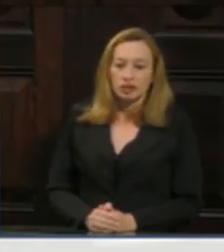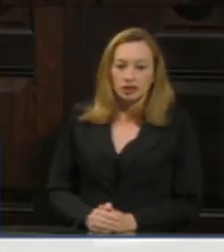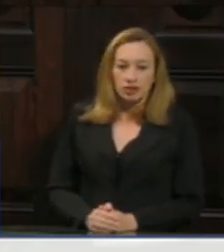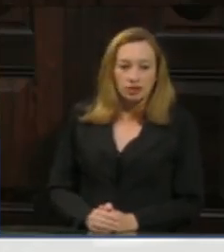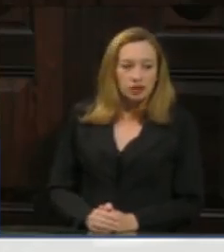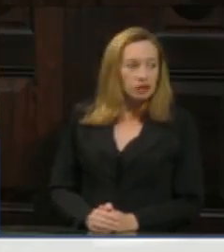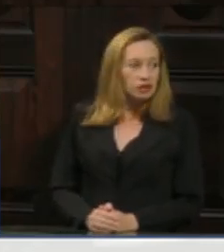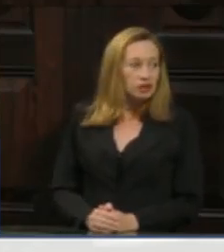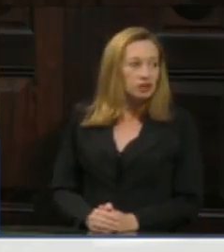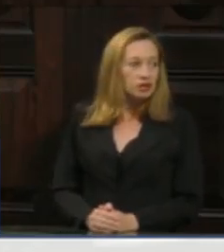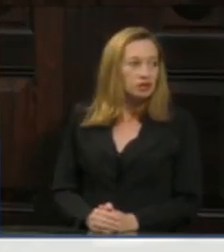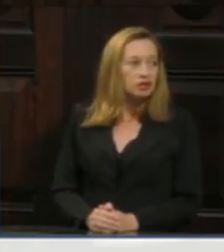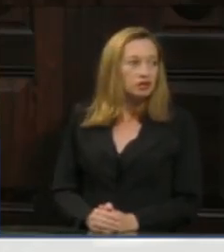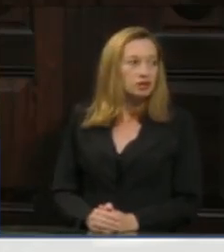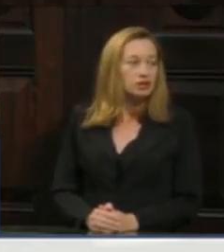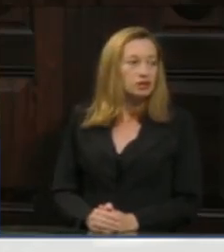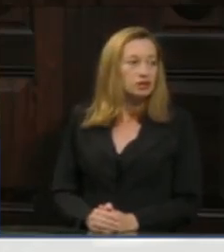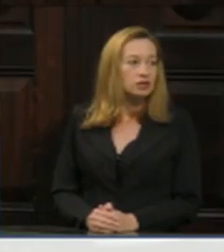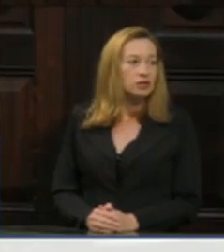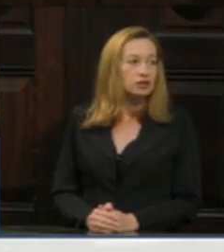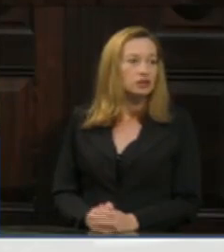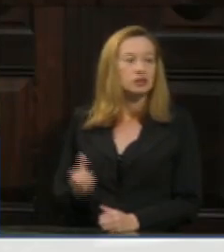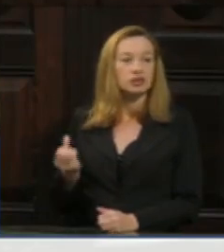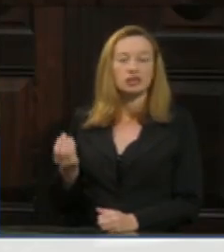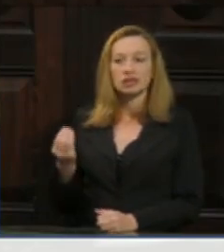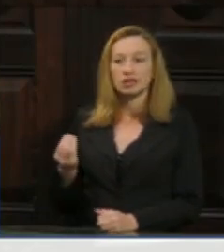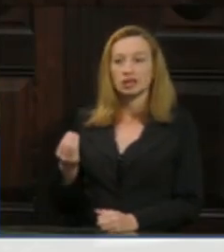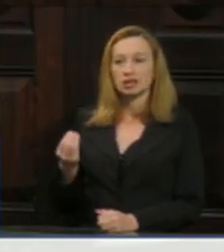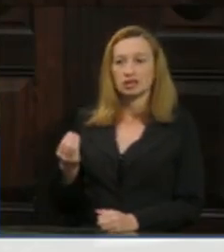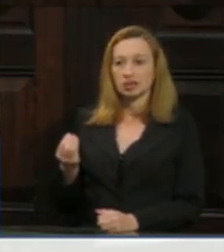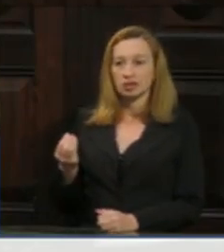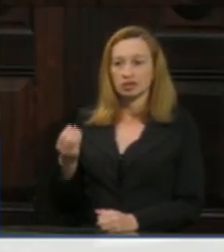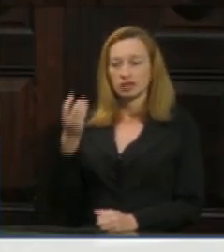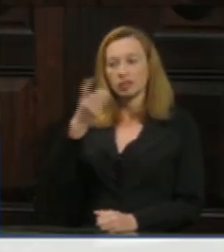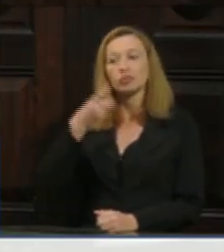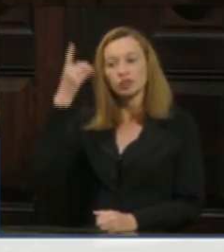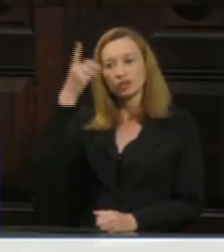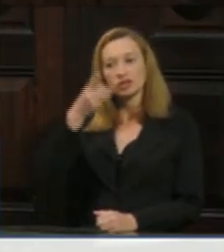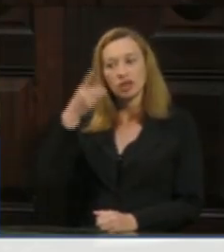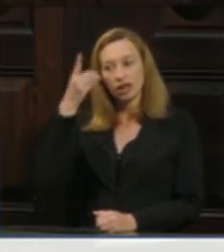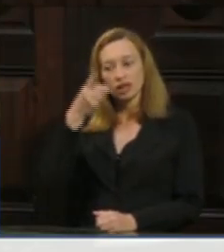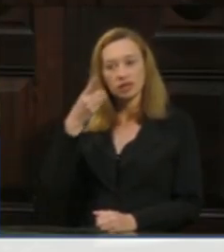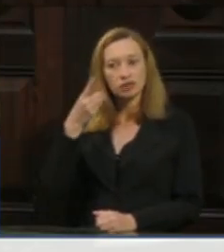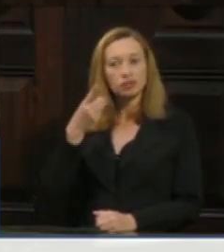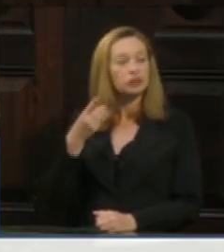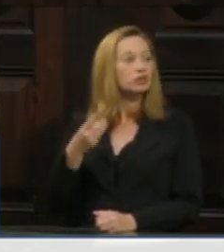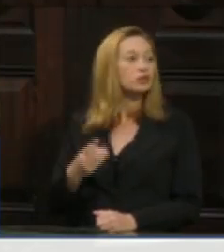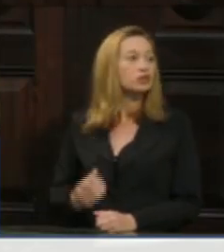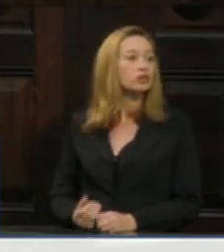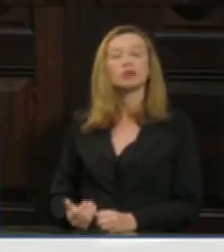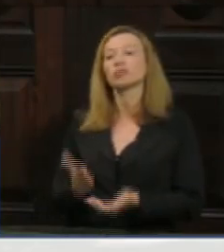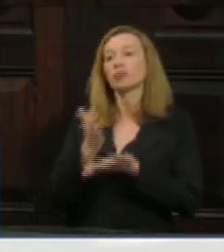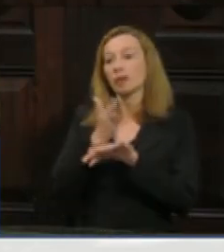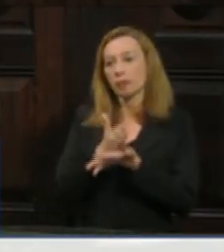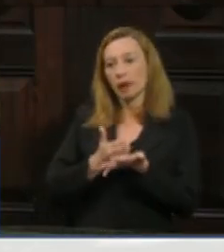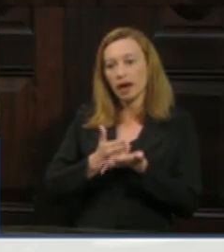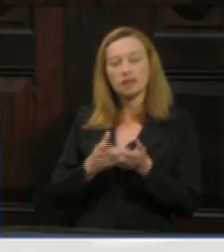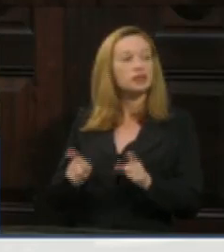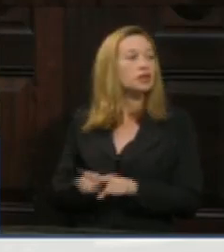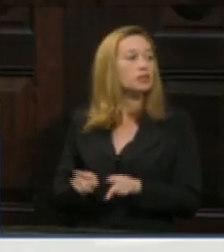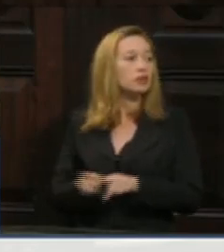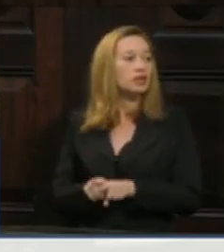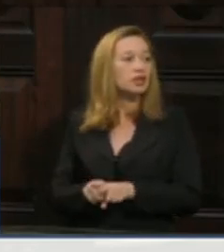Então, esperamos a chegada do Natal para ver se isso